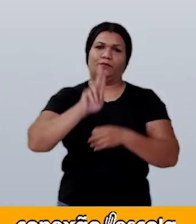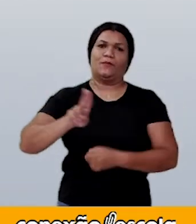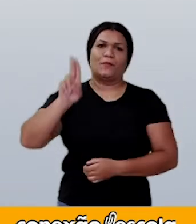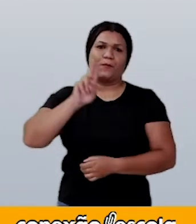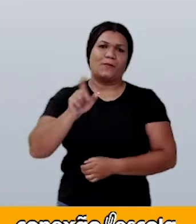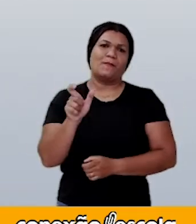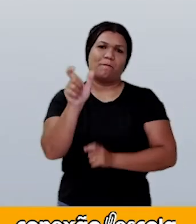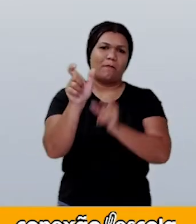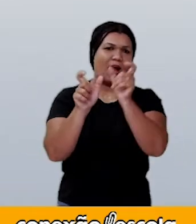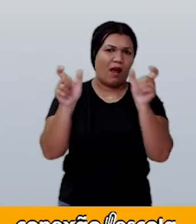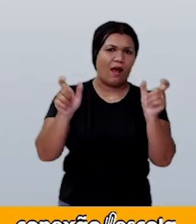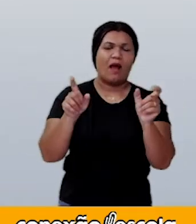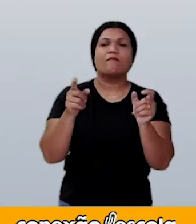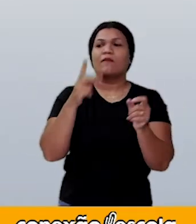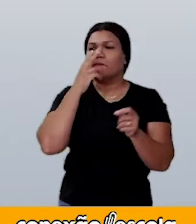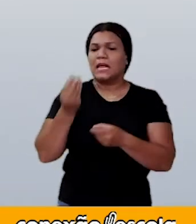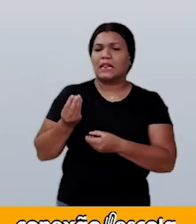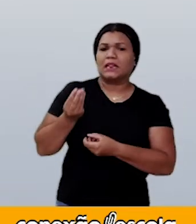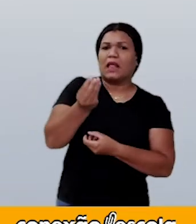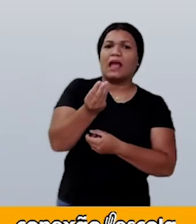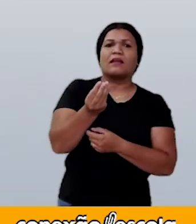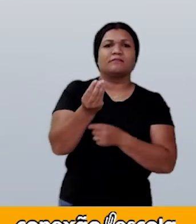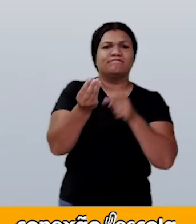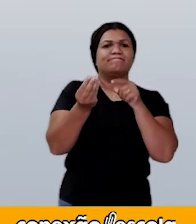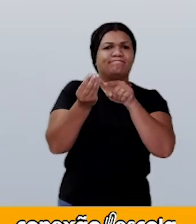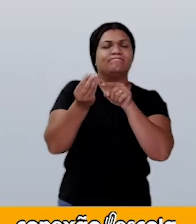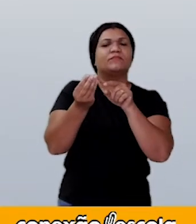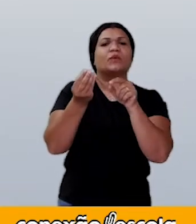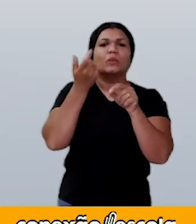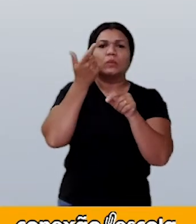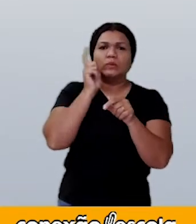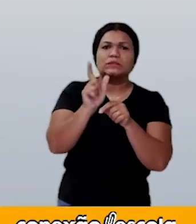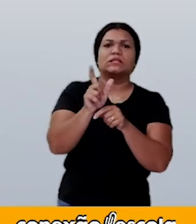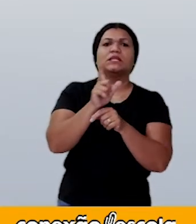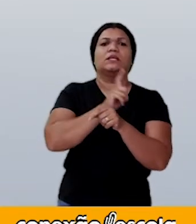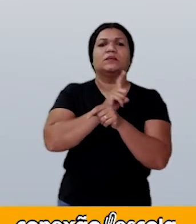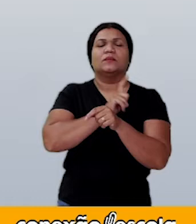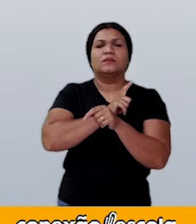das palavras para fazer com que elas tenham